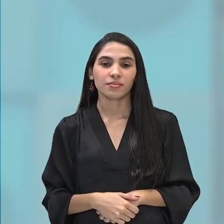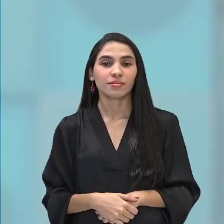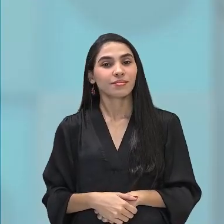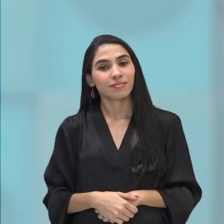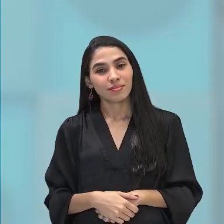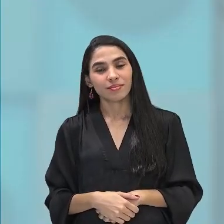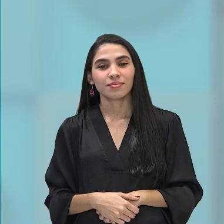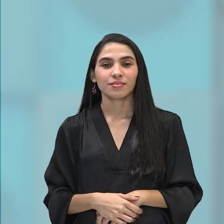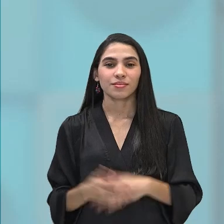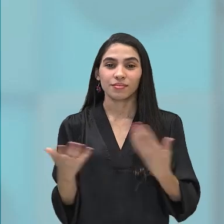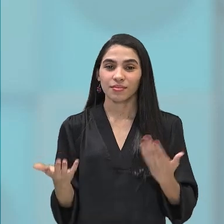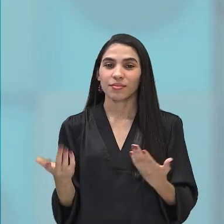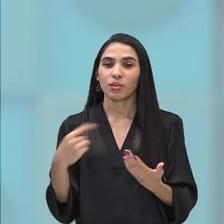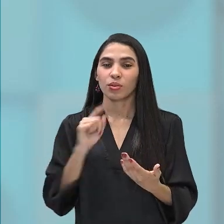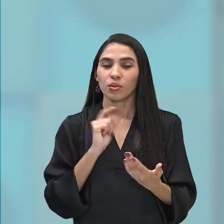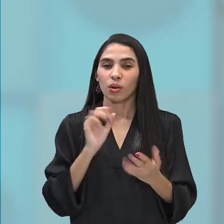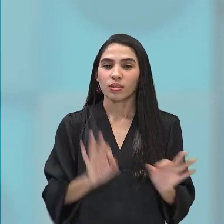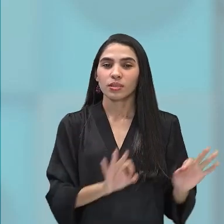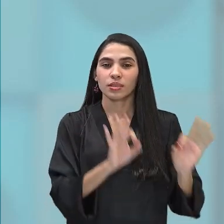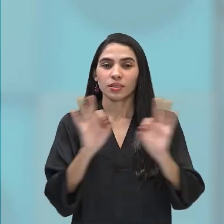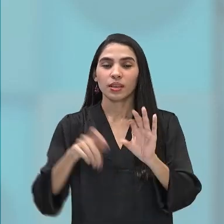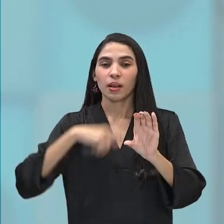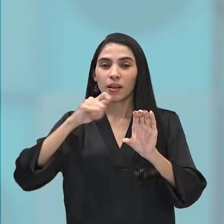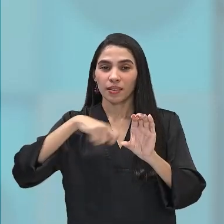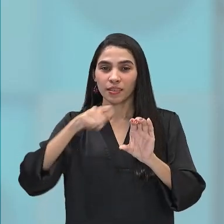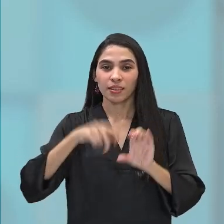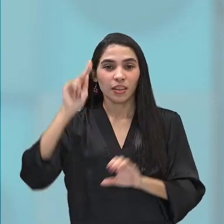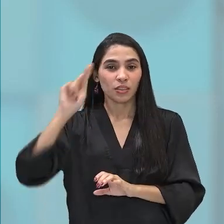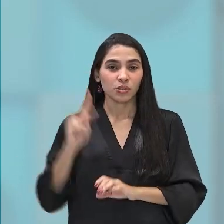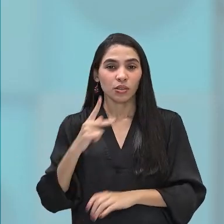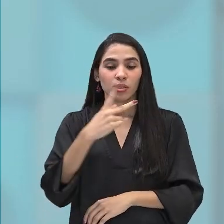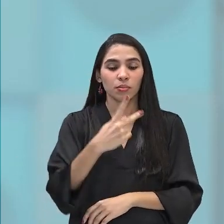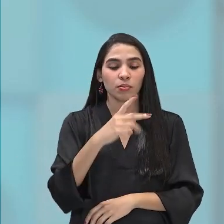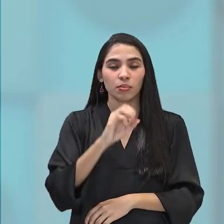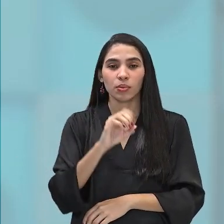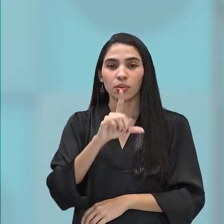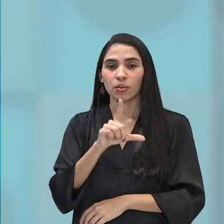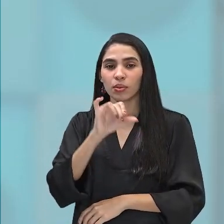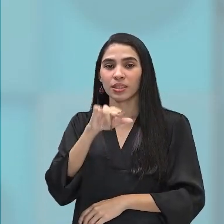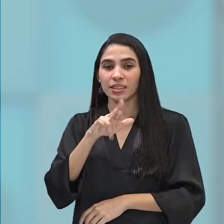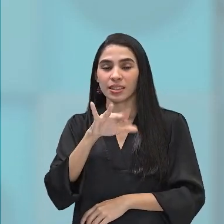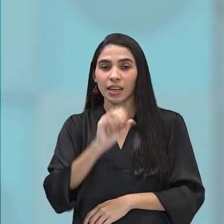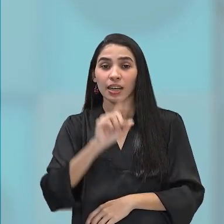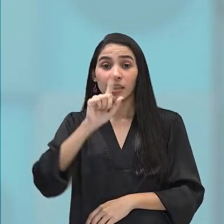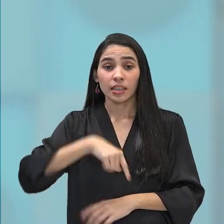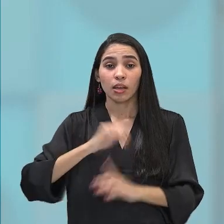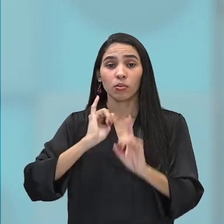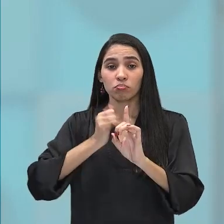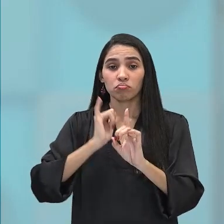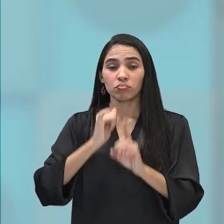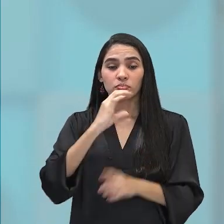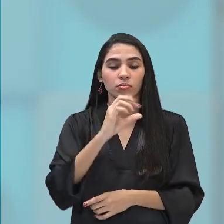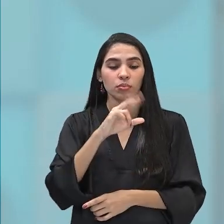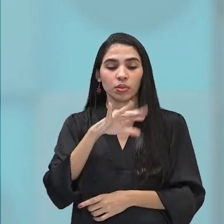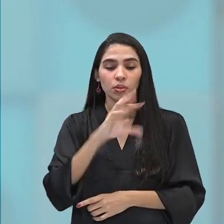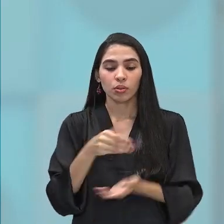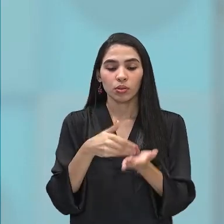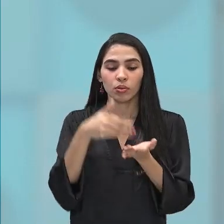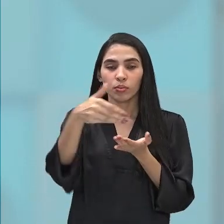Então, acabamos de acompanhar a história de Apolinária, uma crônica que foi escrita a partir